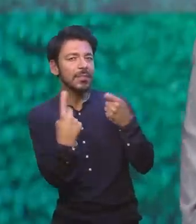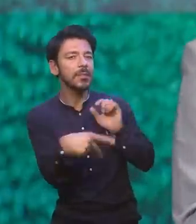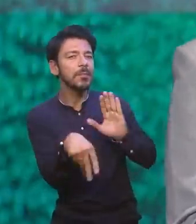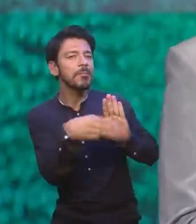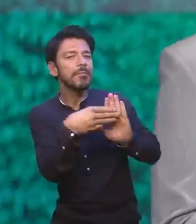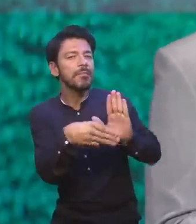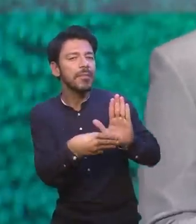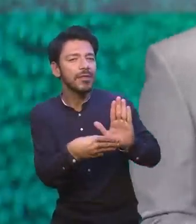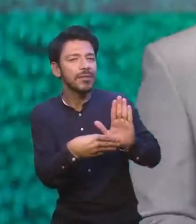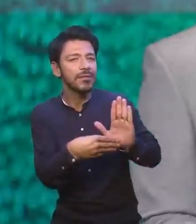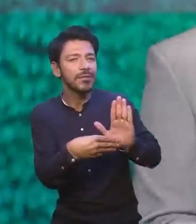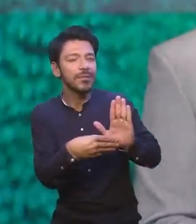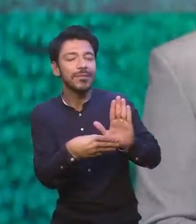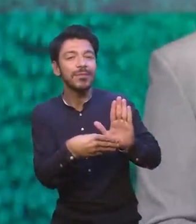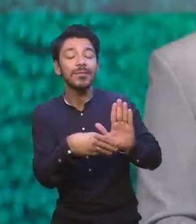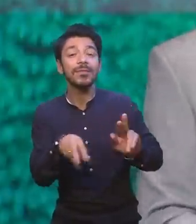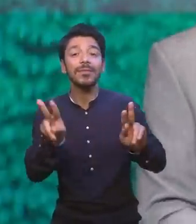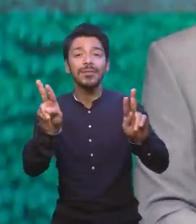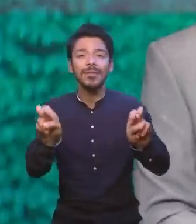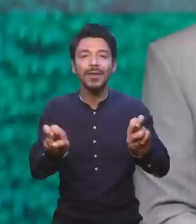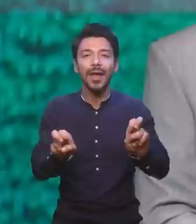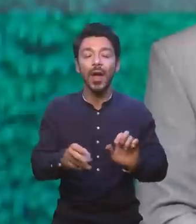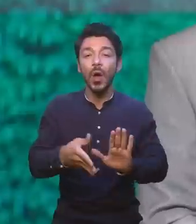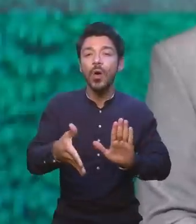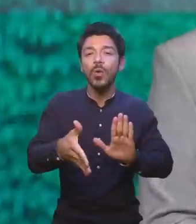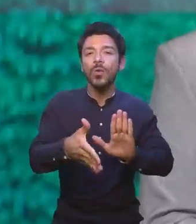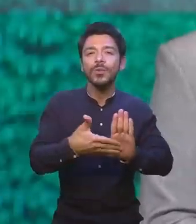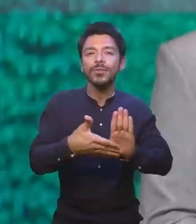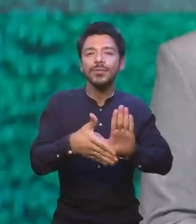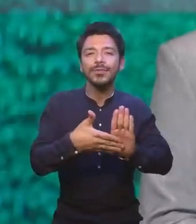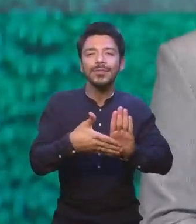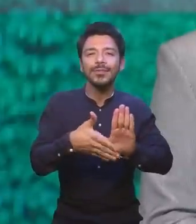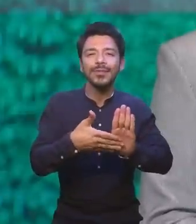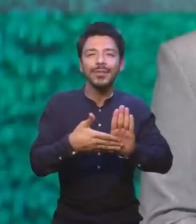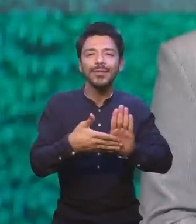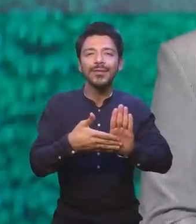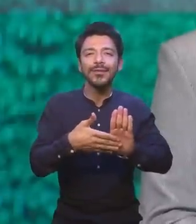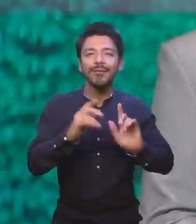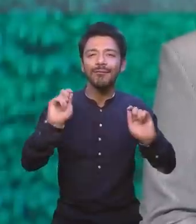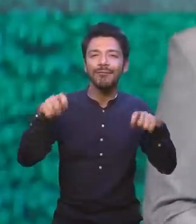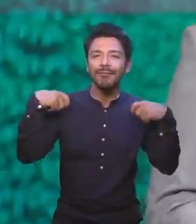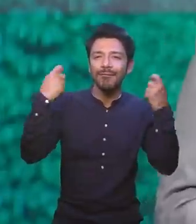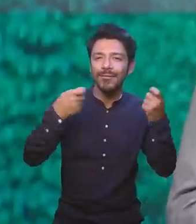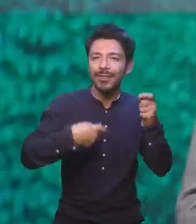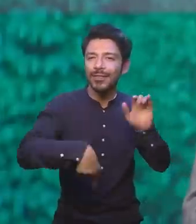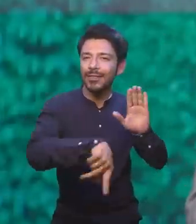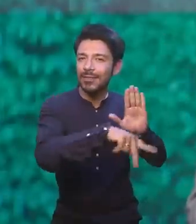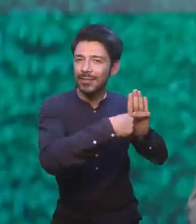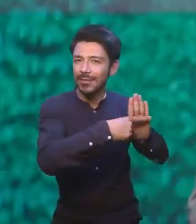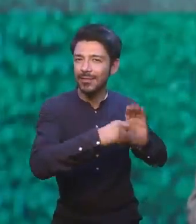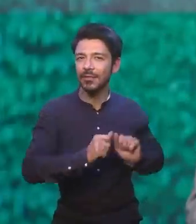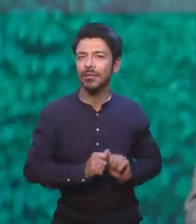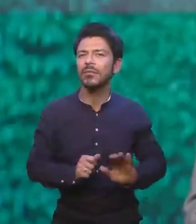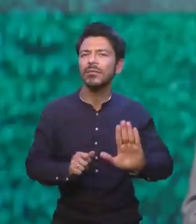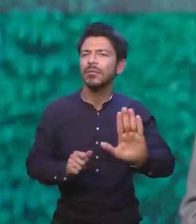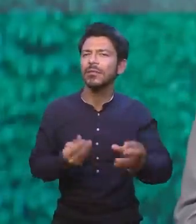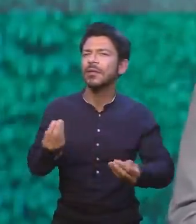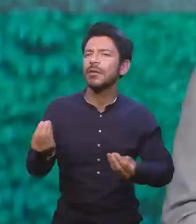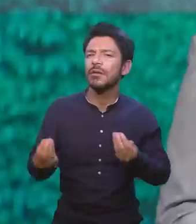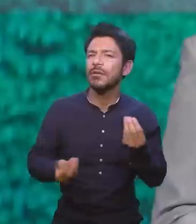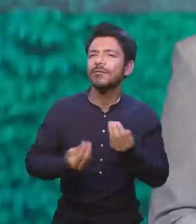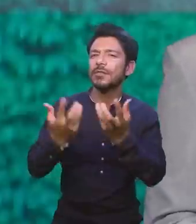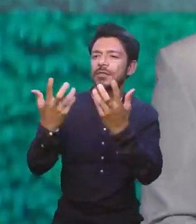Francisco? Ele chamou de contestação franciscana. É o nosso método. Como funciona a contestação